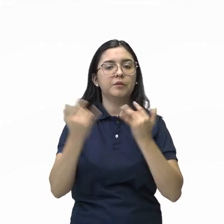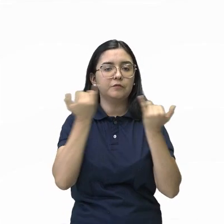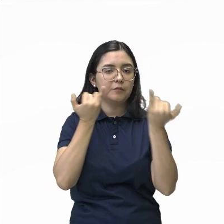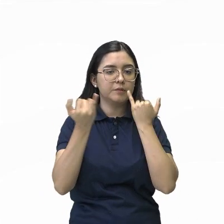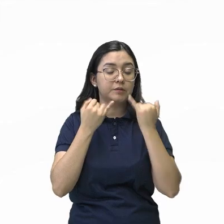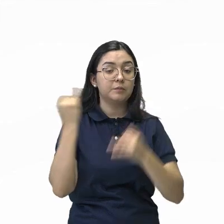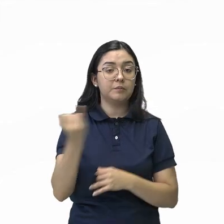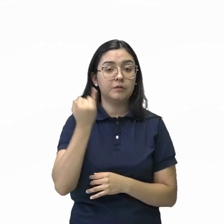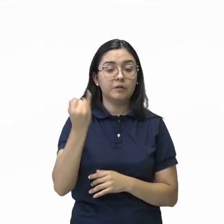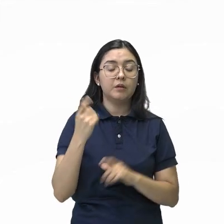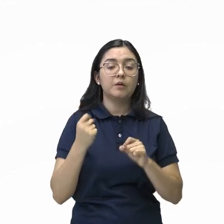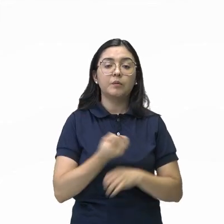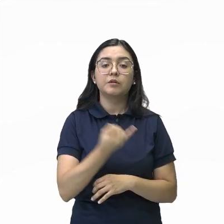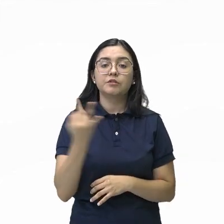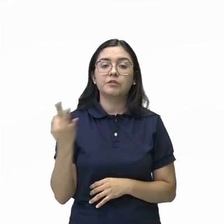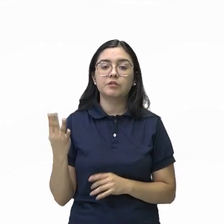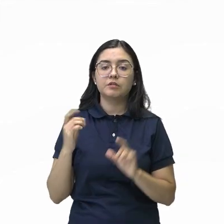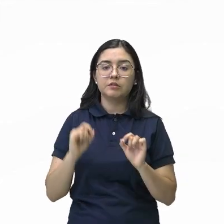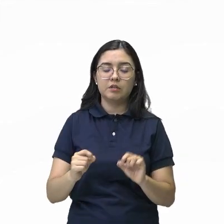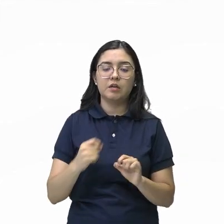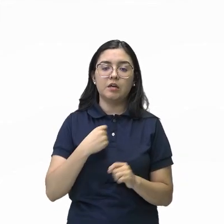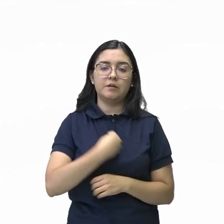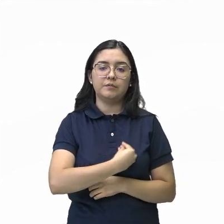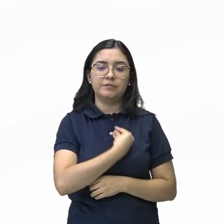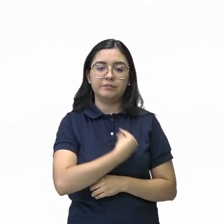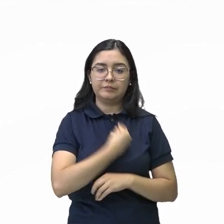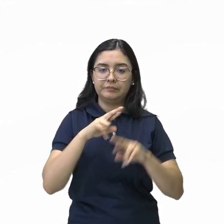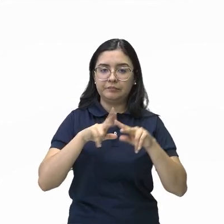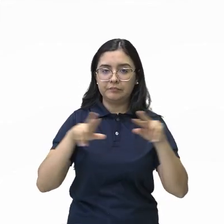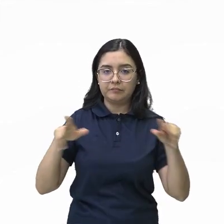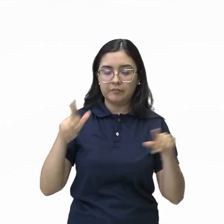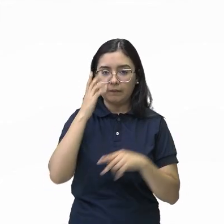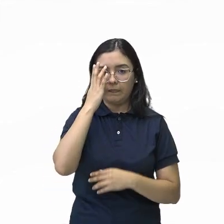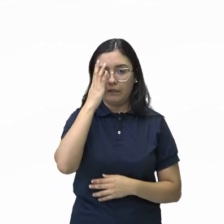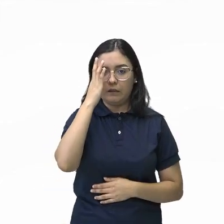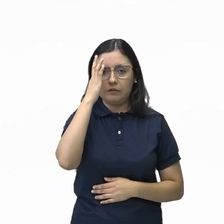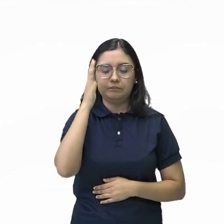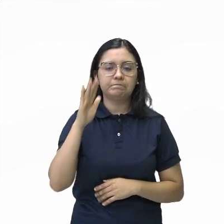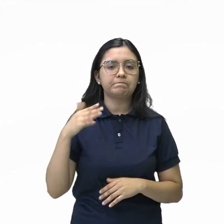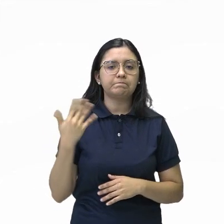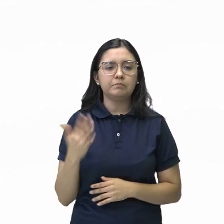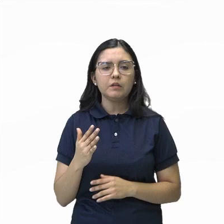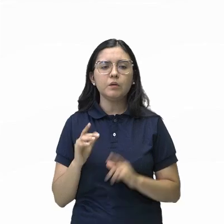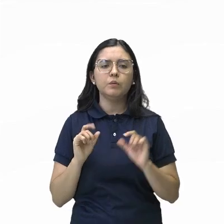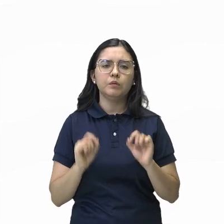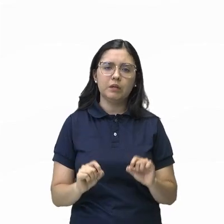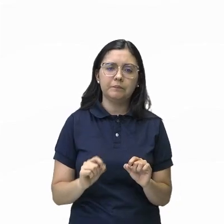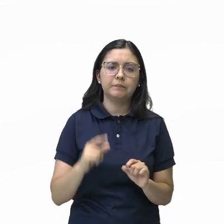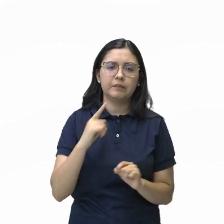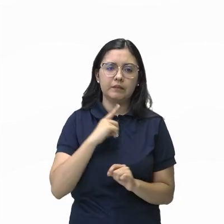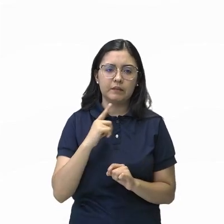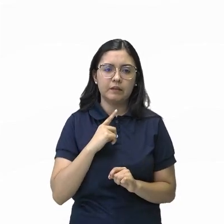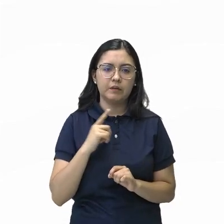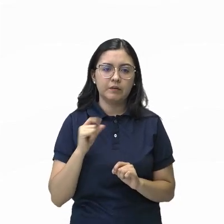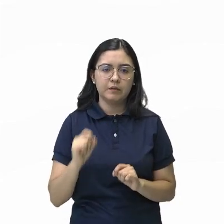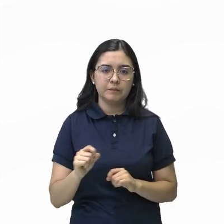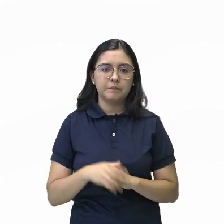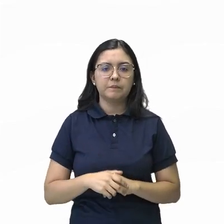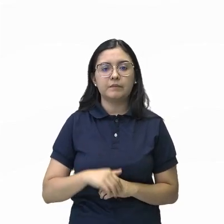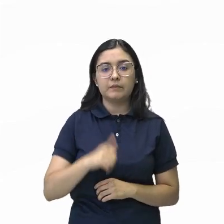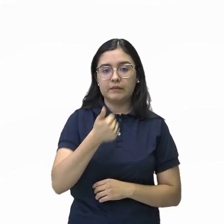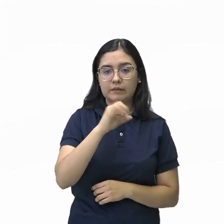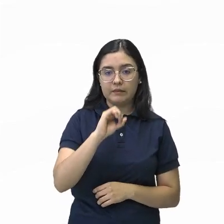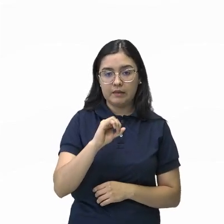com relação a números da biodiversidade, certo? Então, estima-se que existam aí